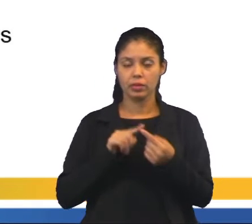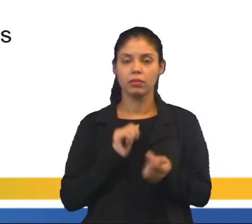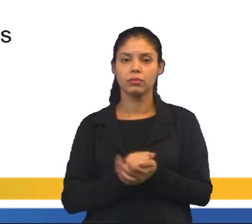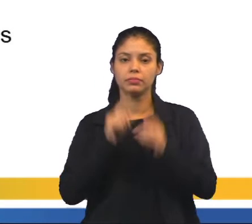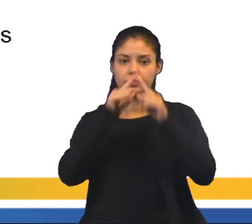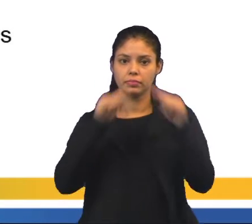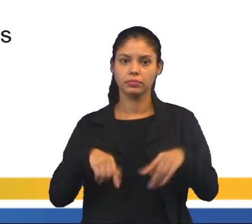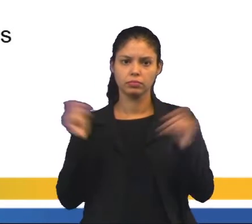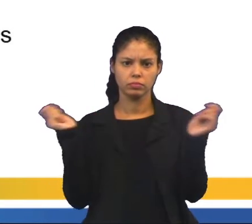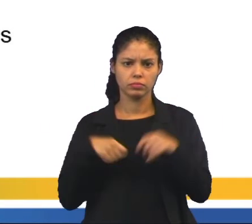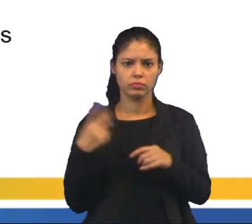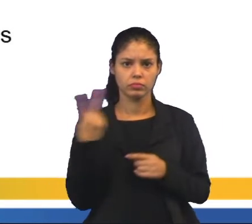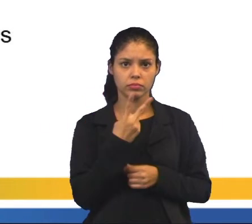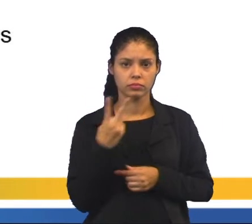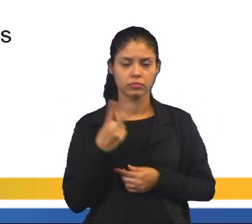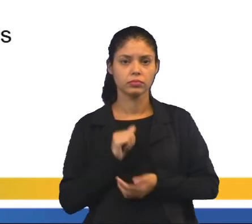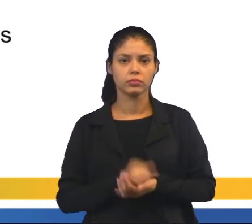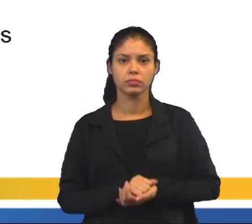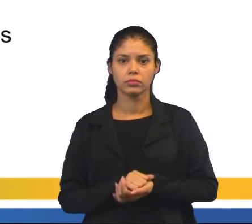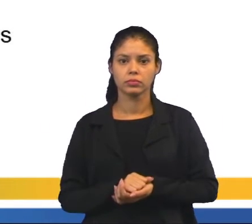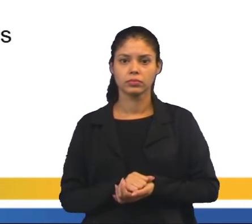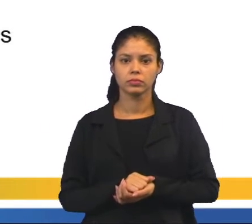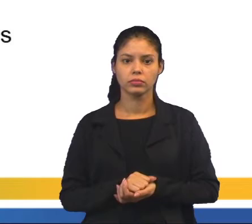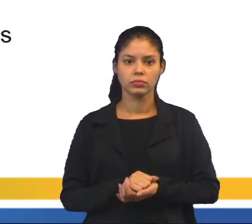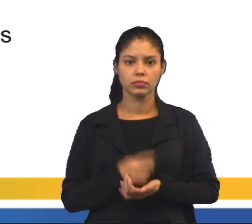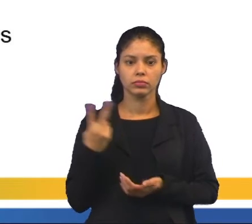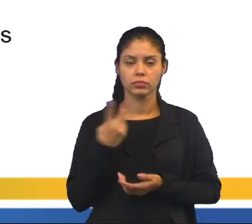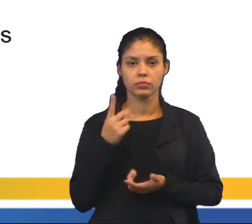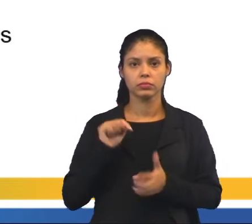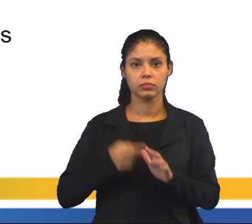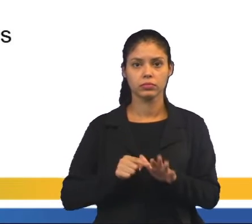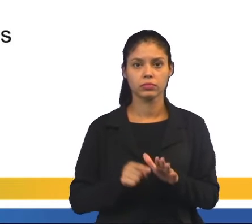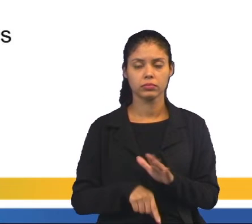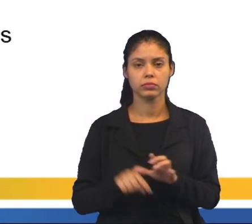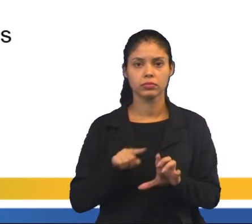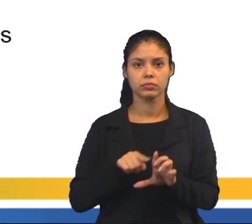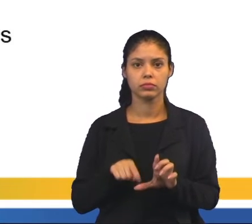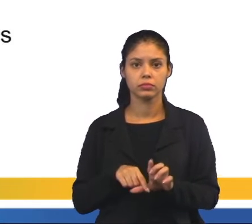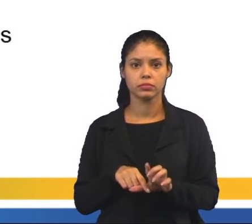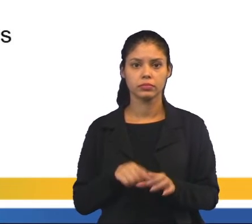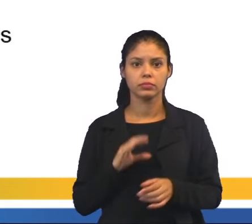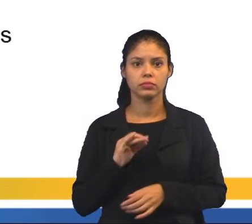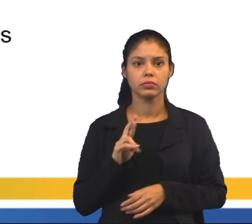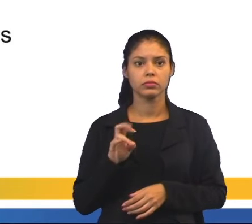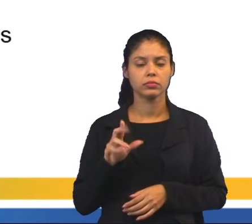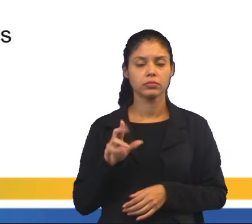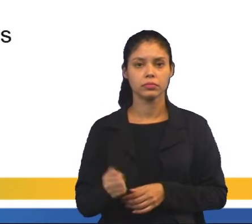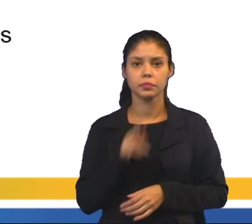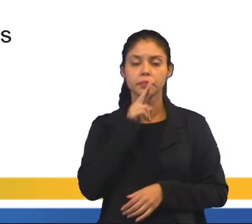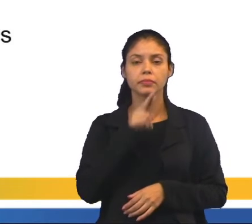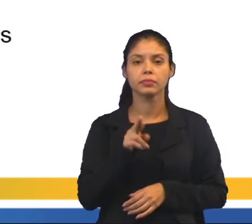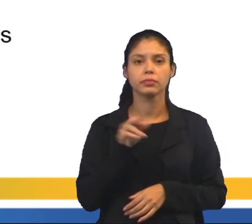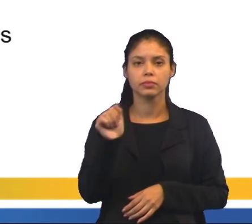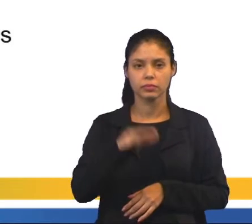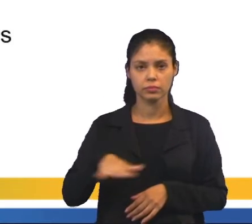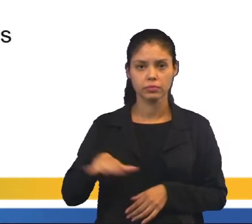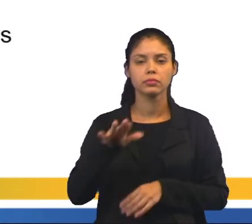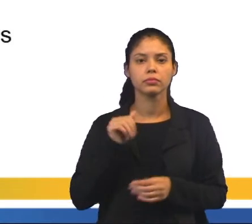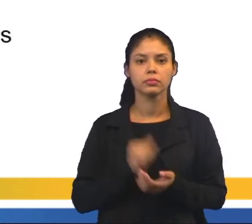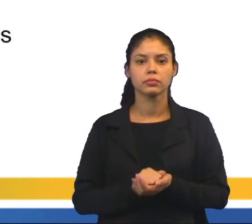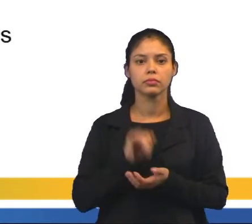que possui dois lados e dois ângulos internos congruentes. Para calcular a área do